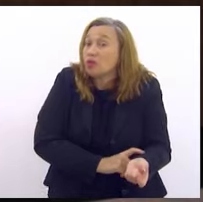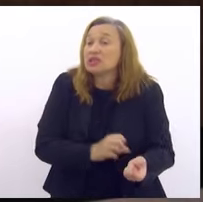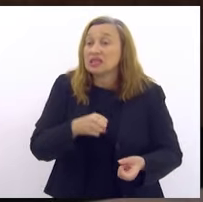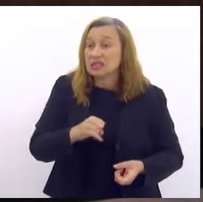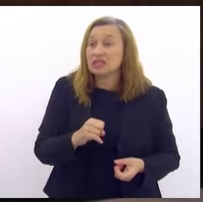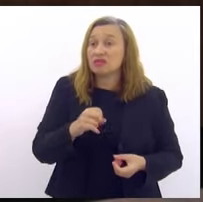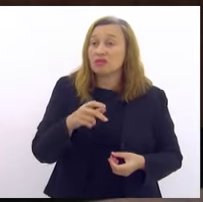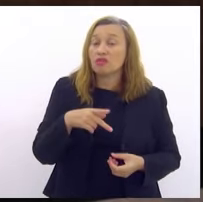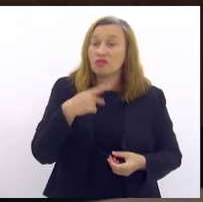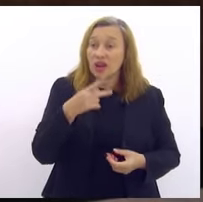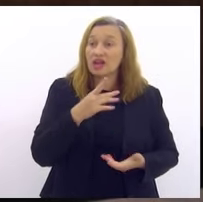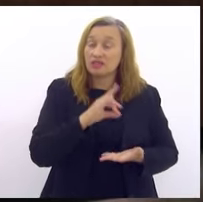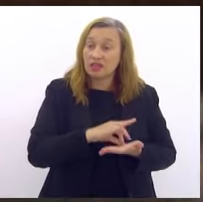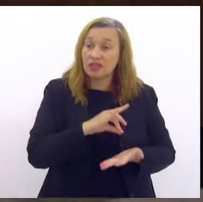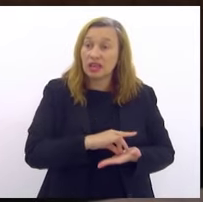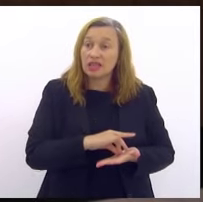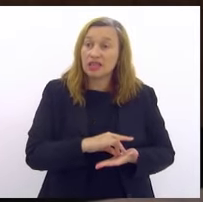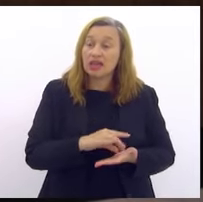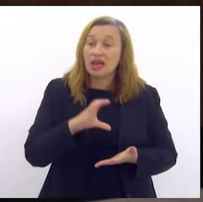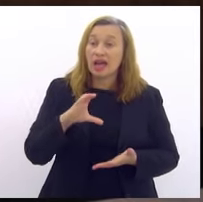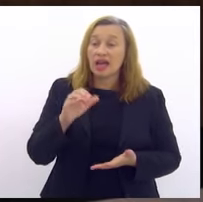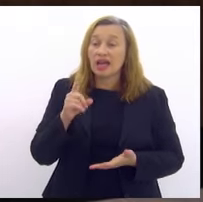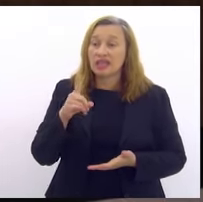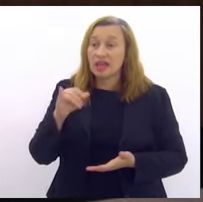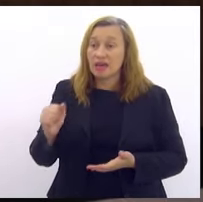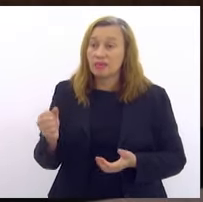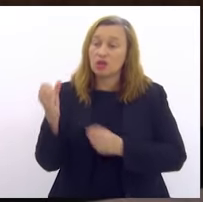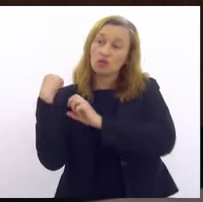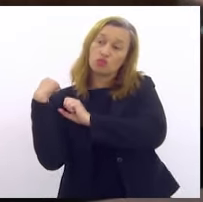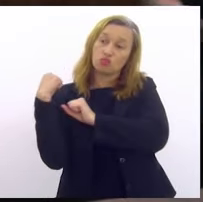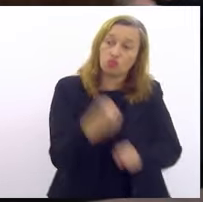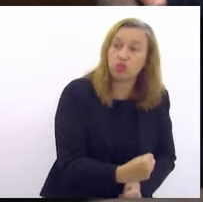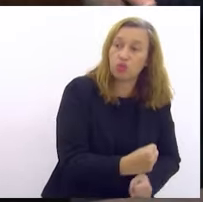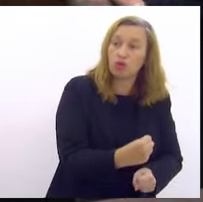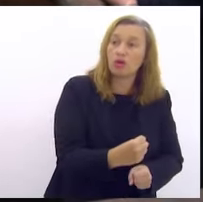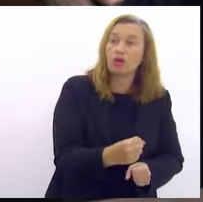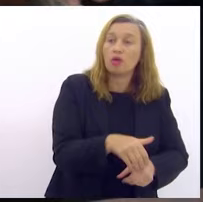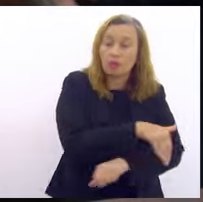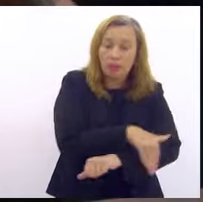confirmado realmente que as academias de jiu-jitsu vão para o meio da rua,